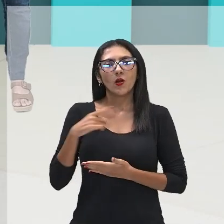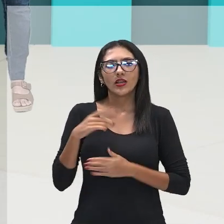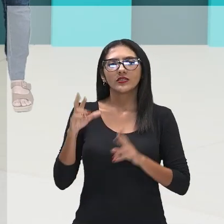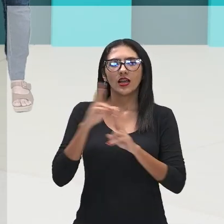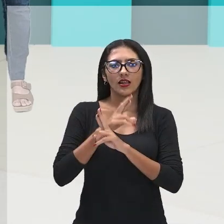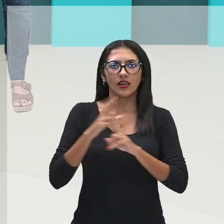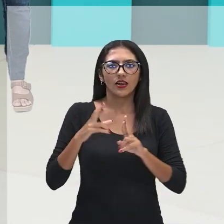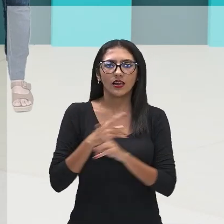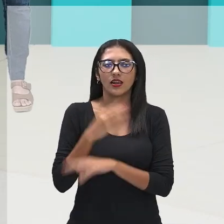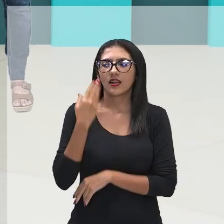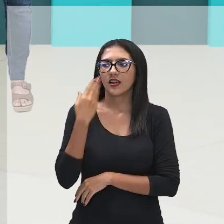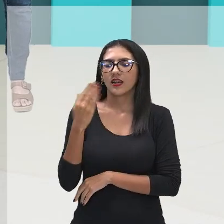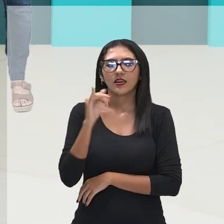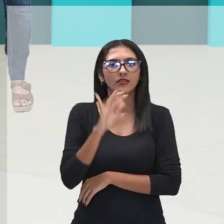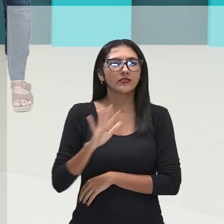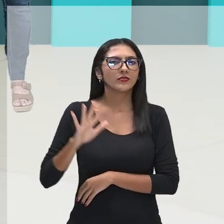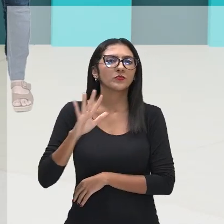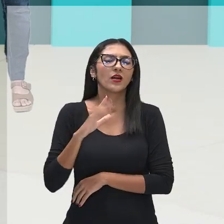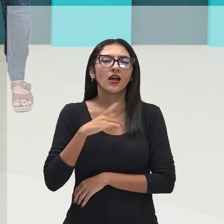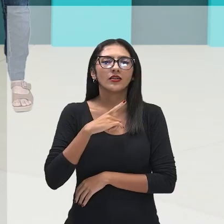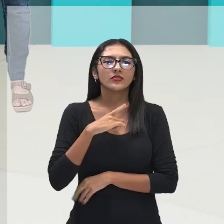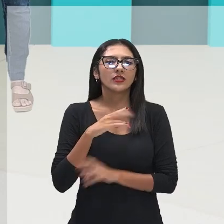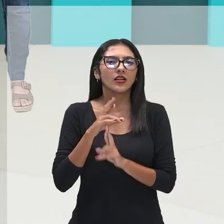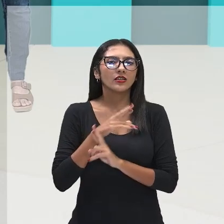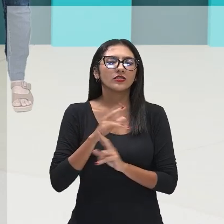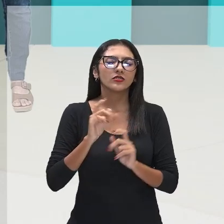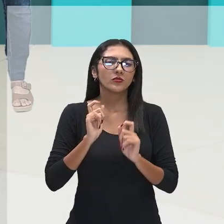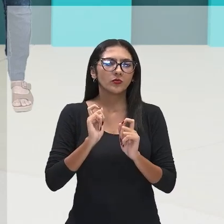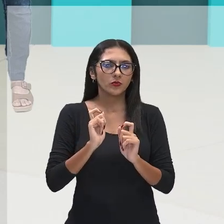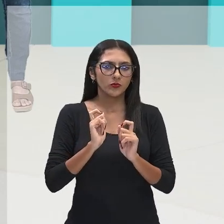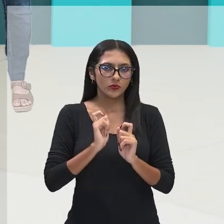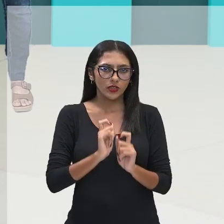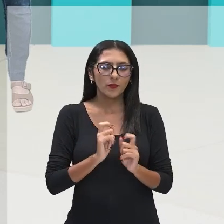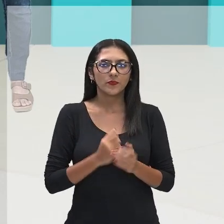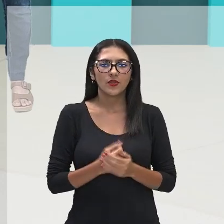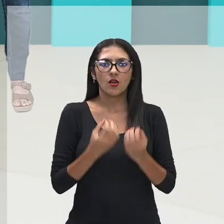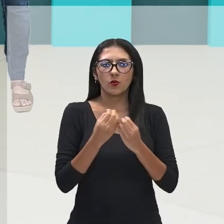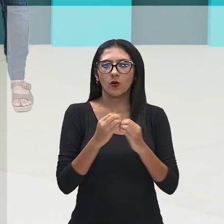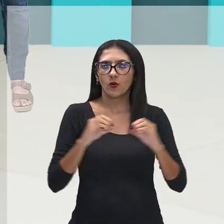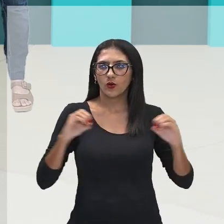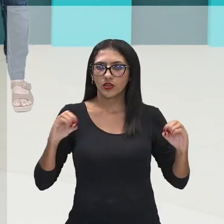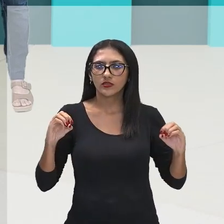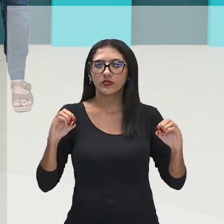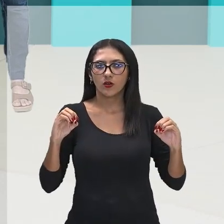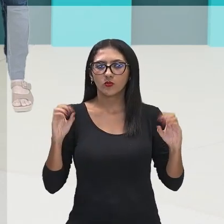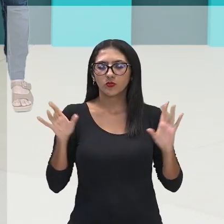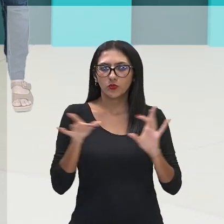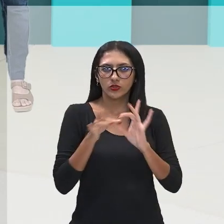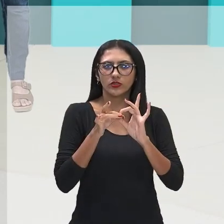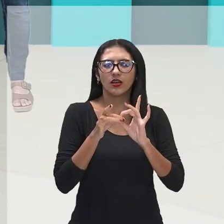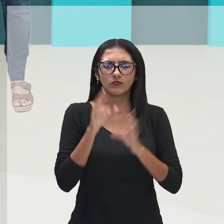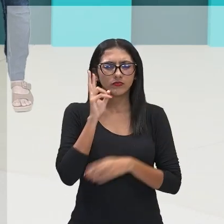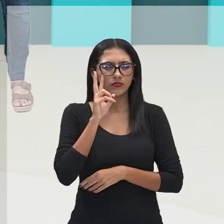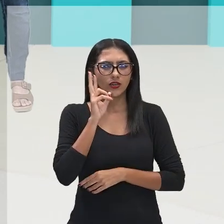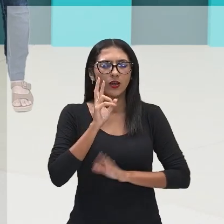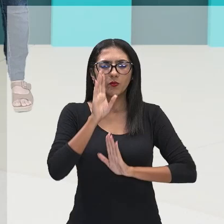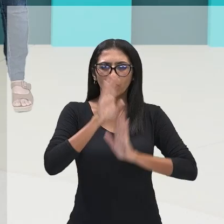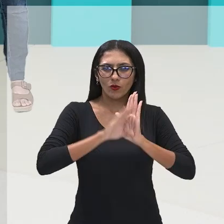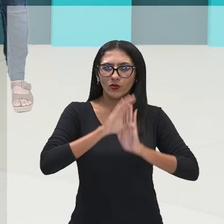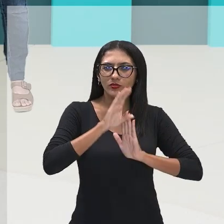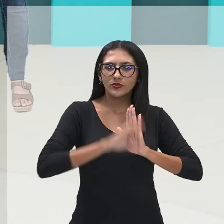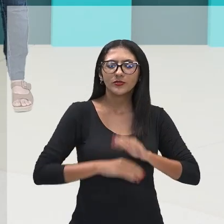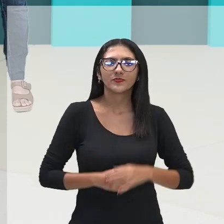na ilustração é que vai o quê? Se relacionar com a oração subordinada. Não sei se você se lembra desse conceito. Então, a gente